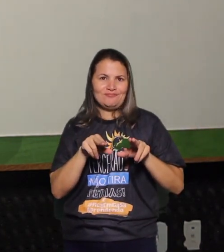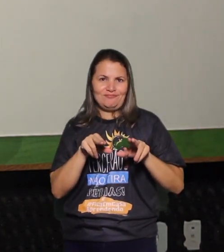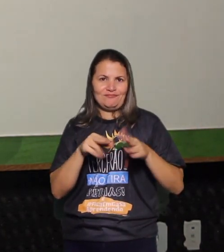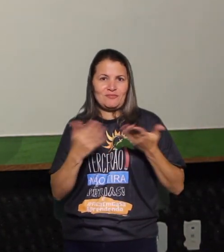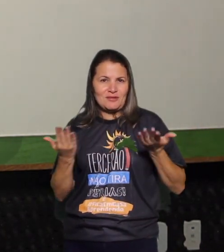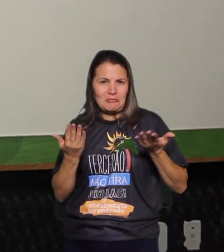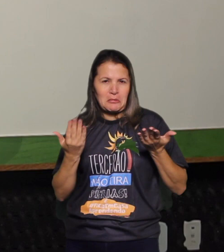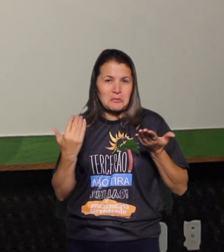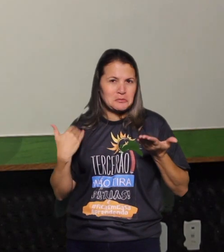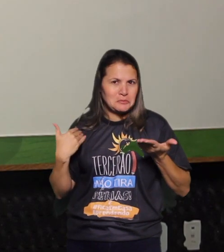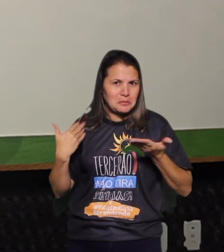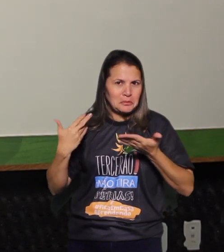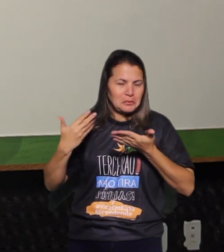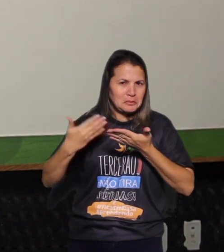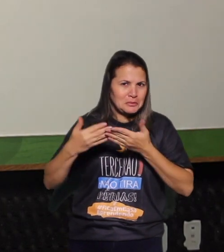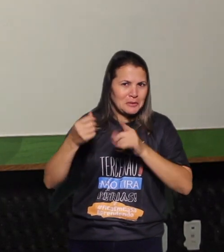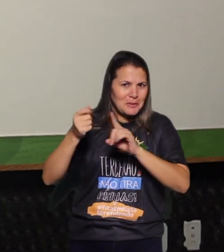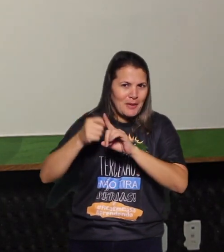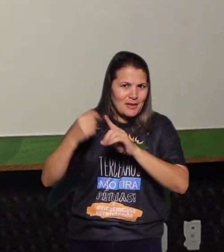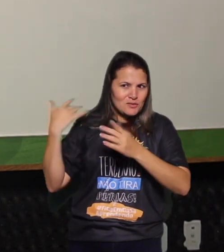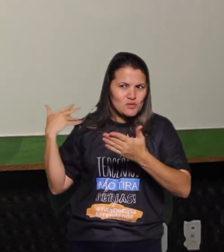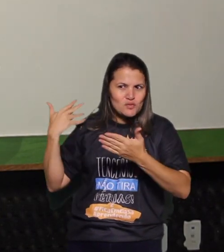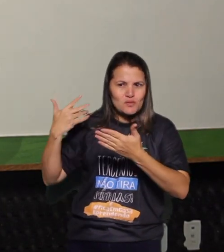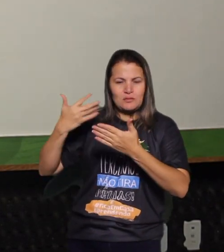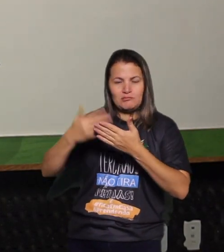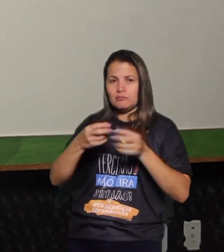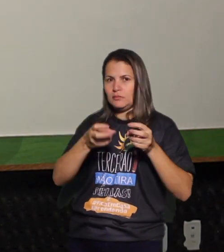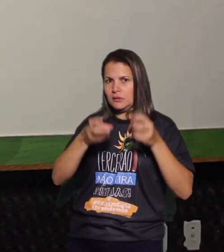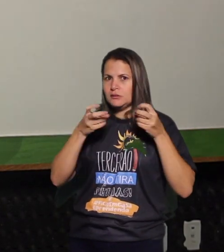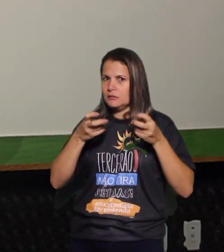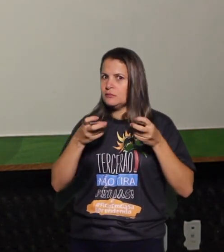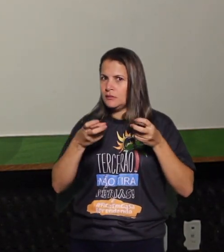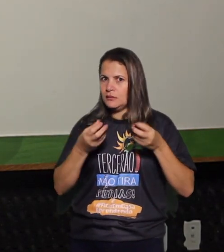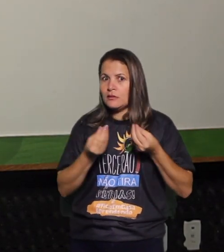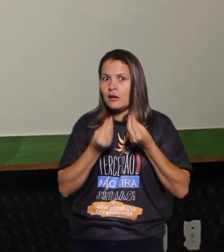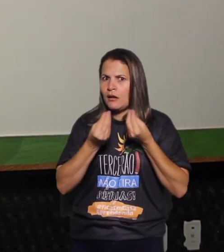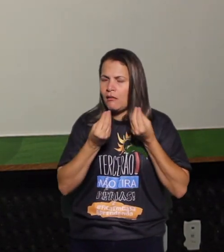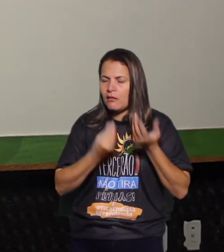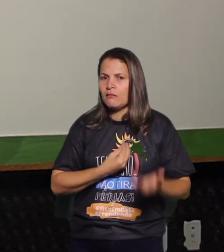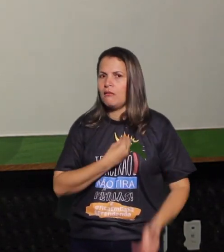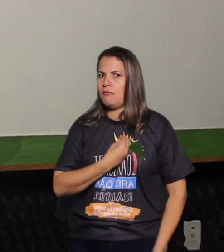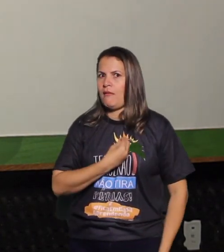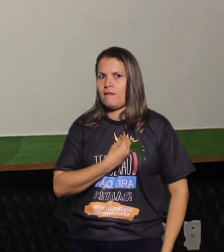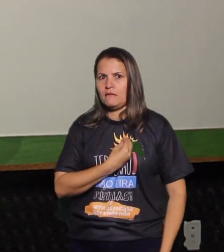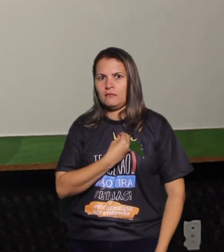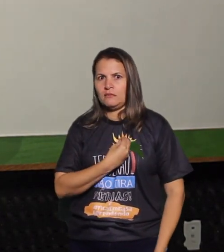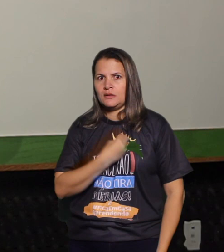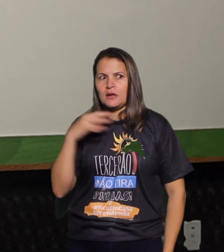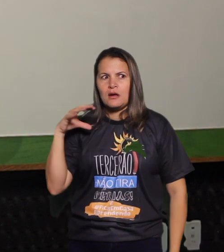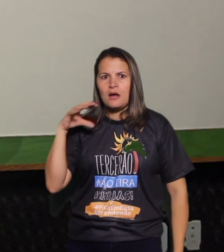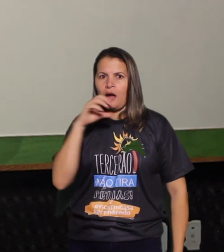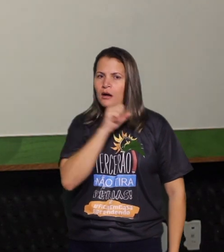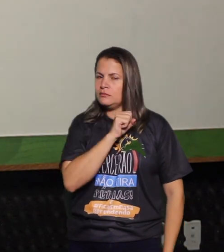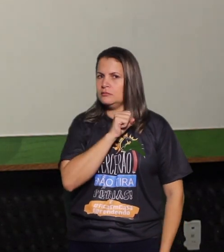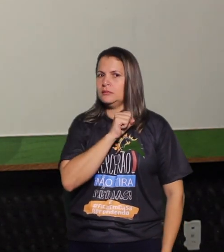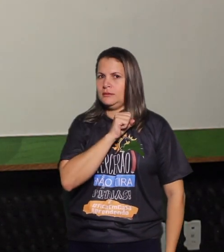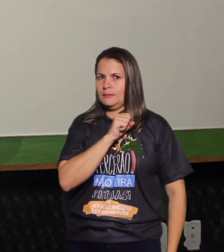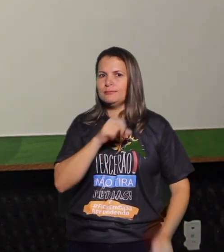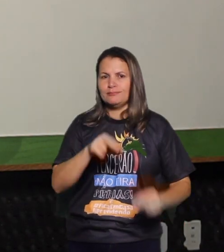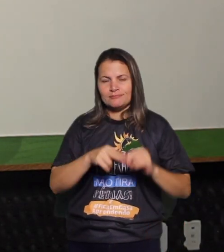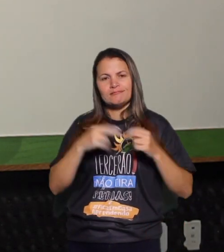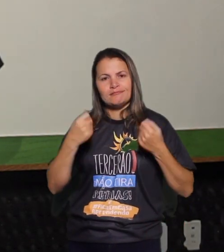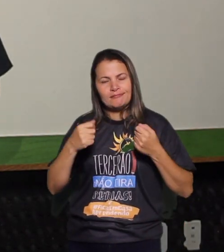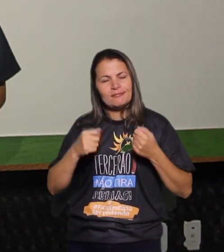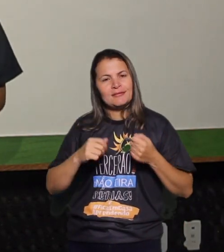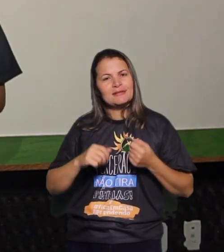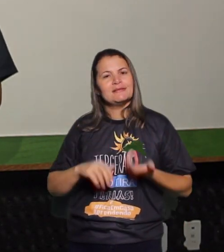e principalmente nos últimos dias, nos últimos meses, nós temos percebido o quanto a vida é breve. Temos que aproveitá-la da melhor